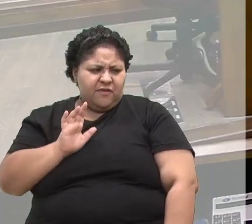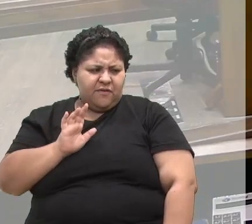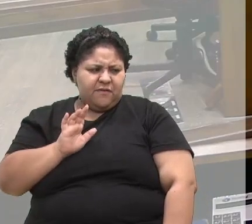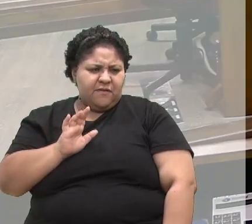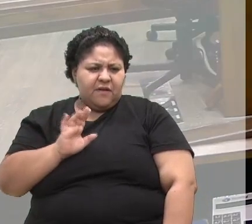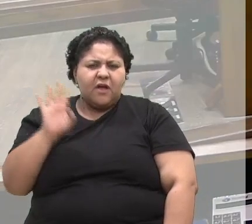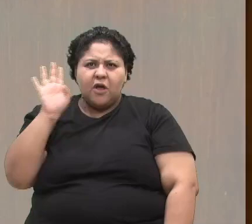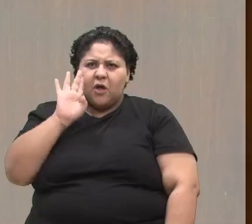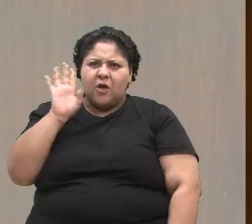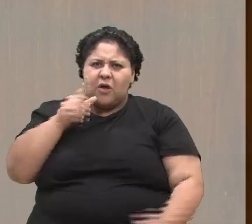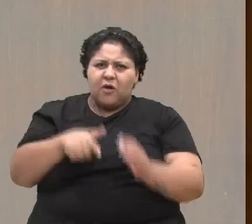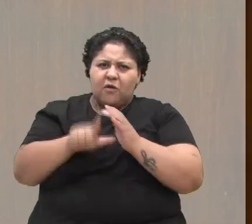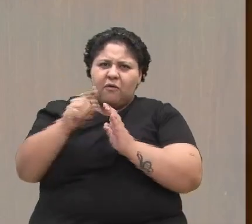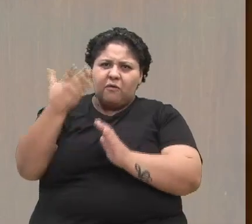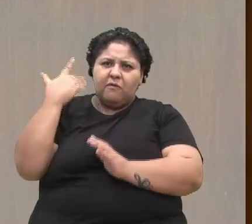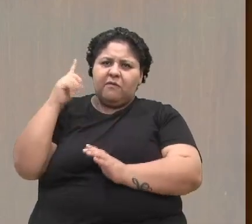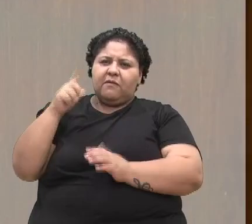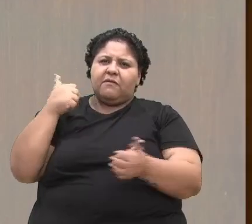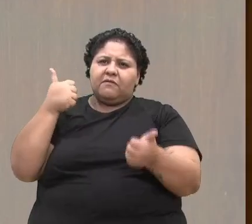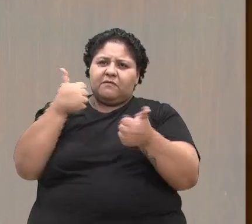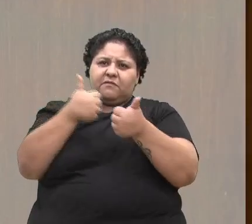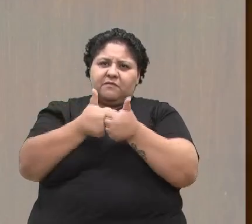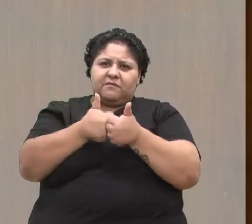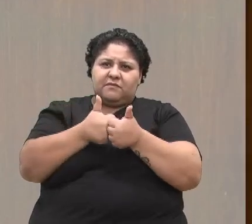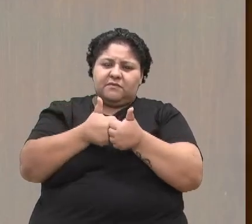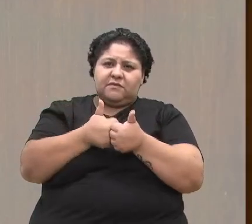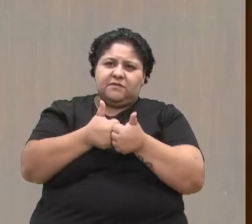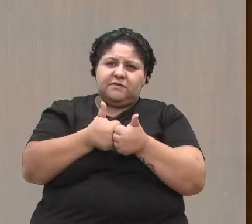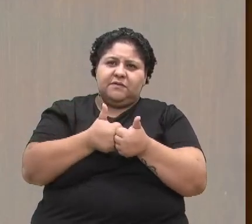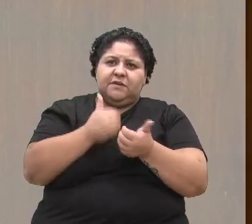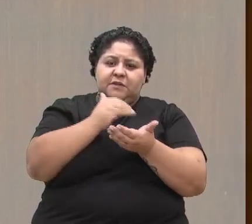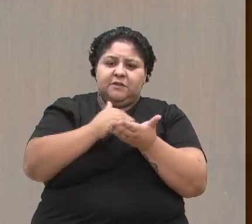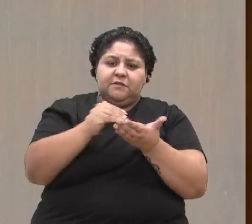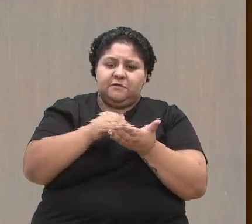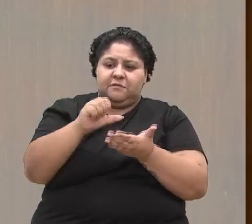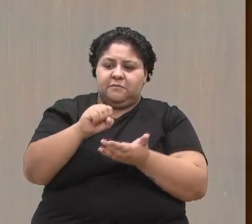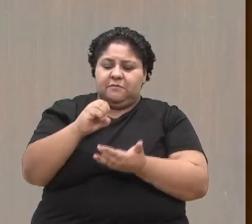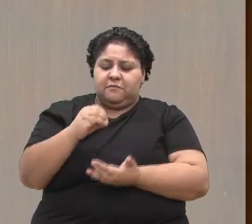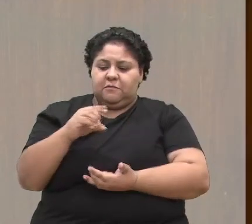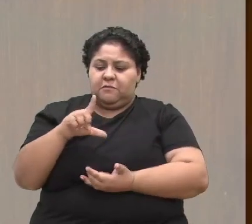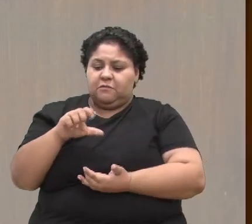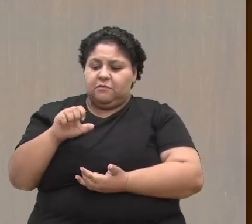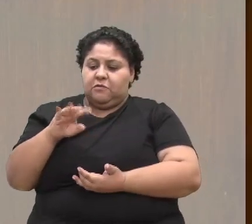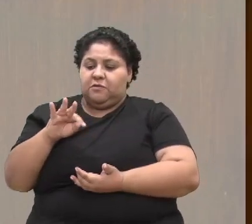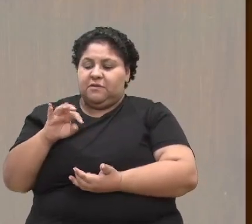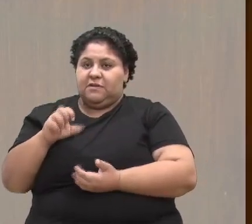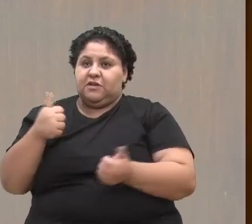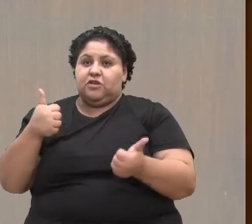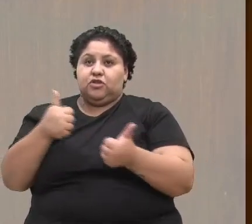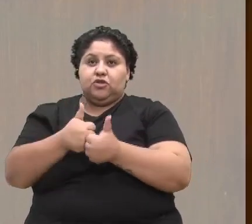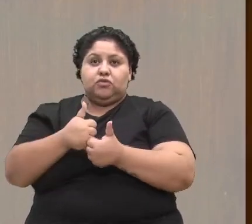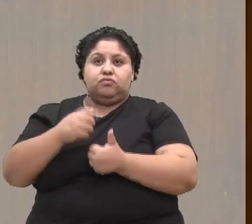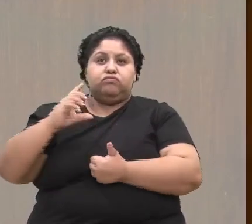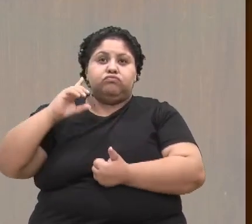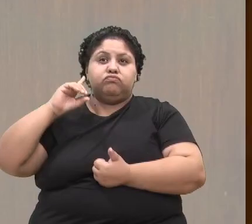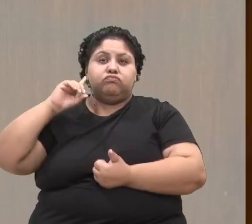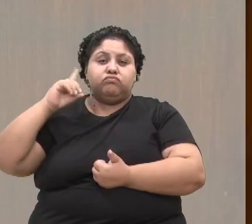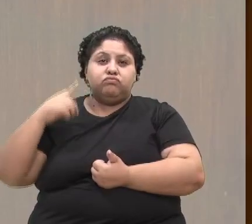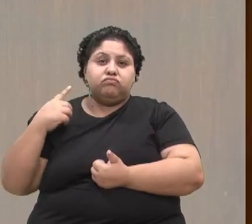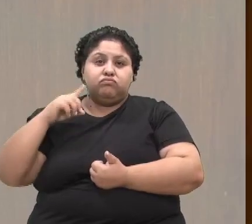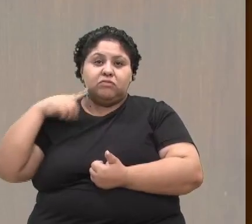quarta-feira passada nós estivemos com o secretário Solete e a deputada Denise Pessoa entregou uma emenda